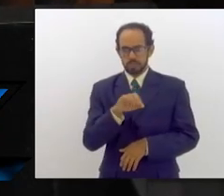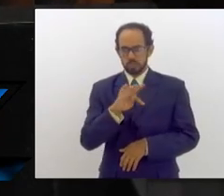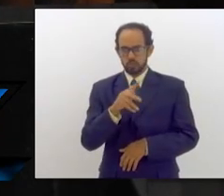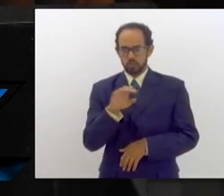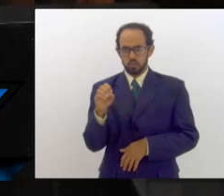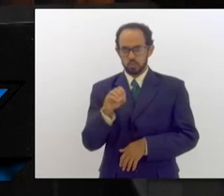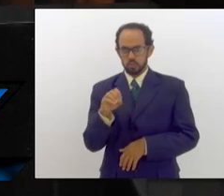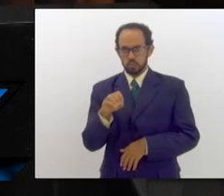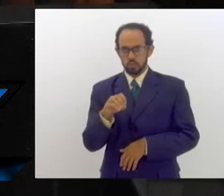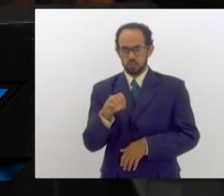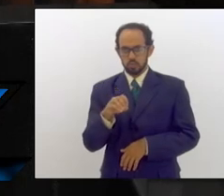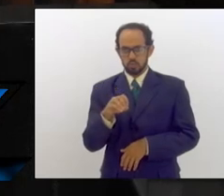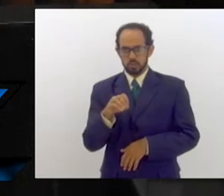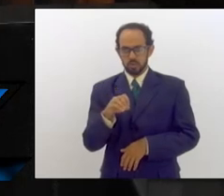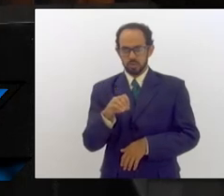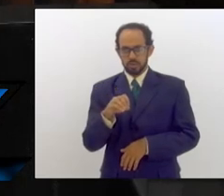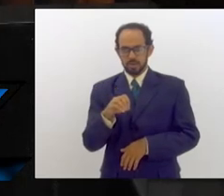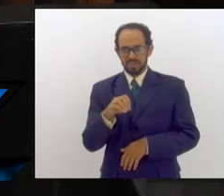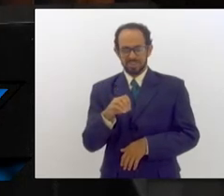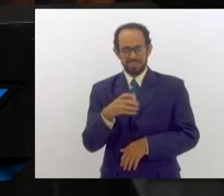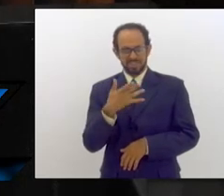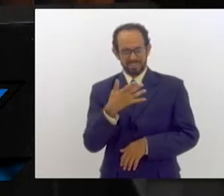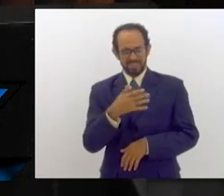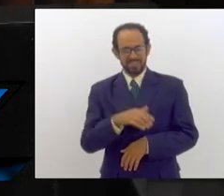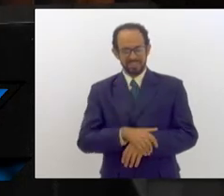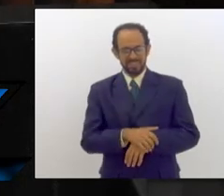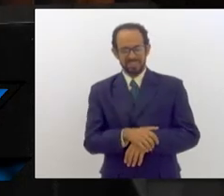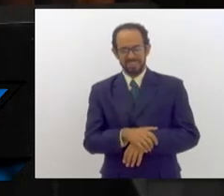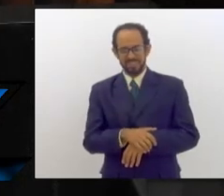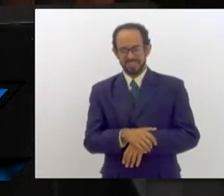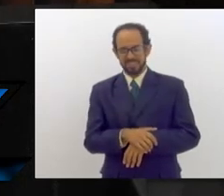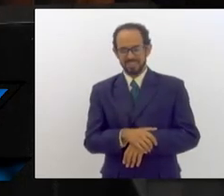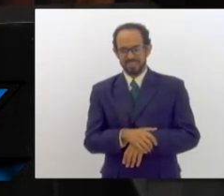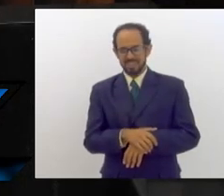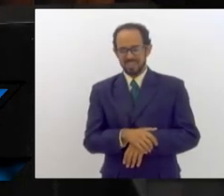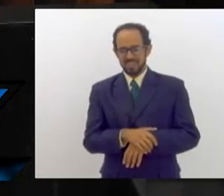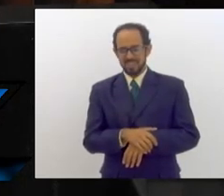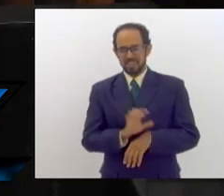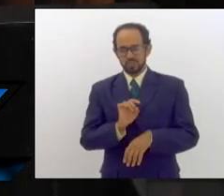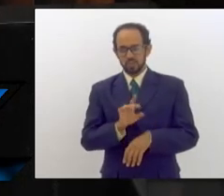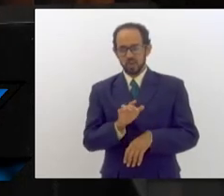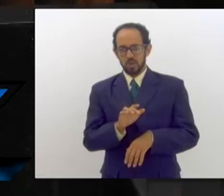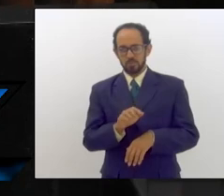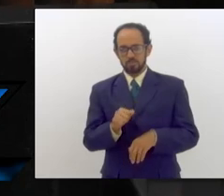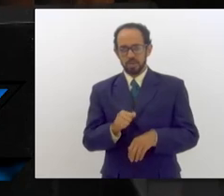não é simpatia como sempre apenas para trazer